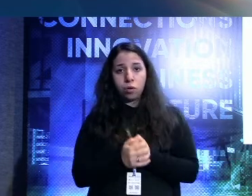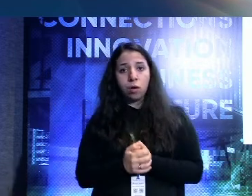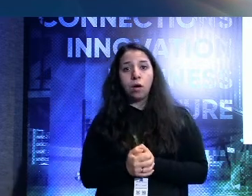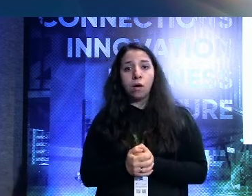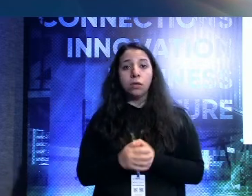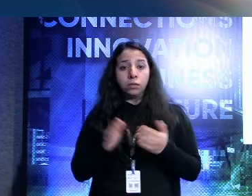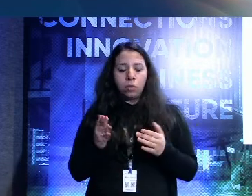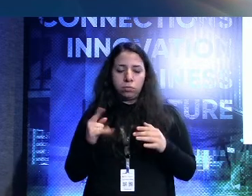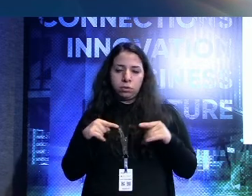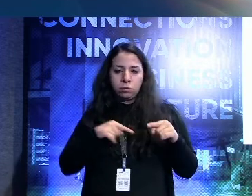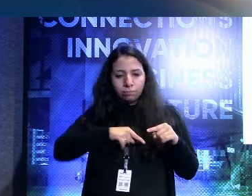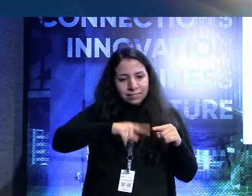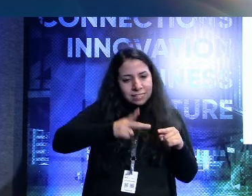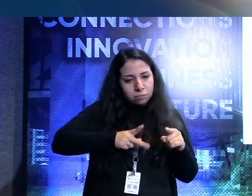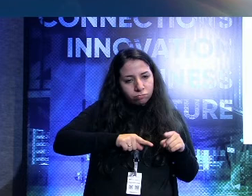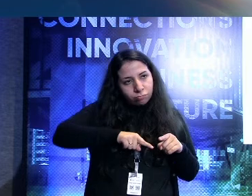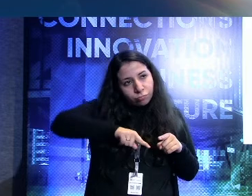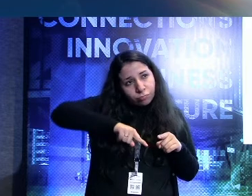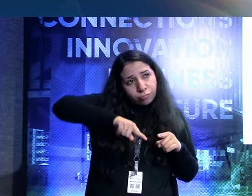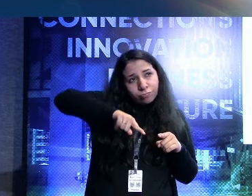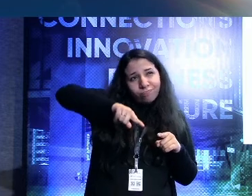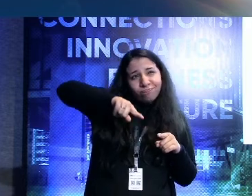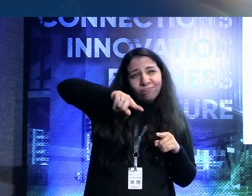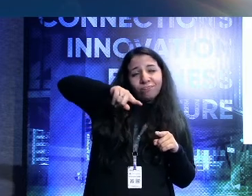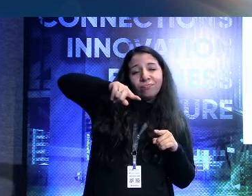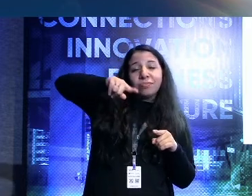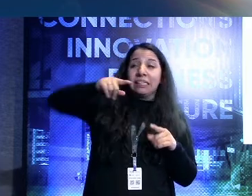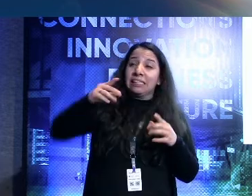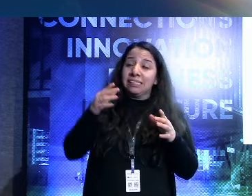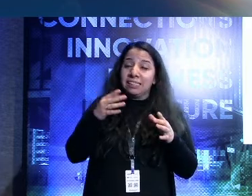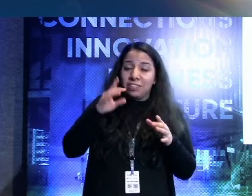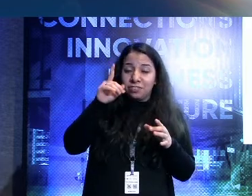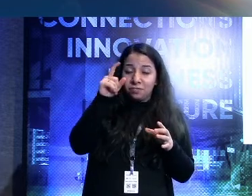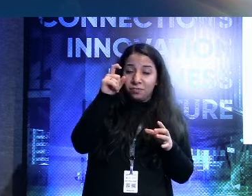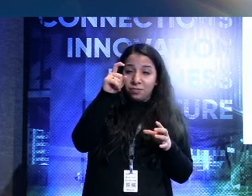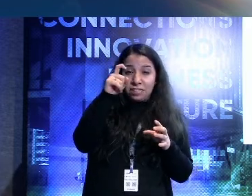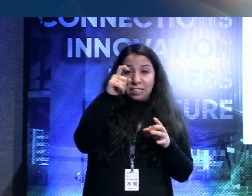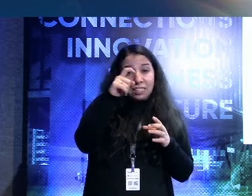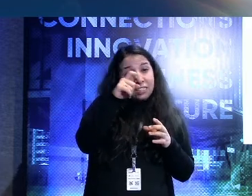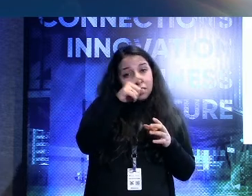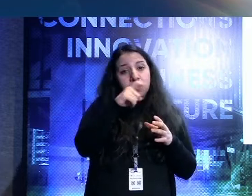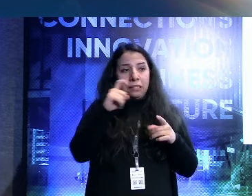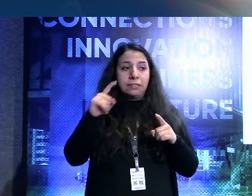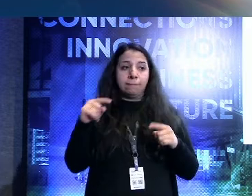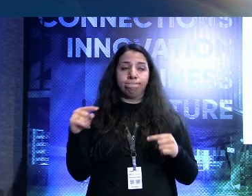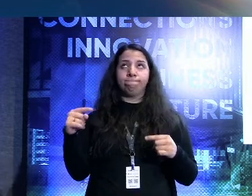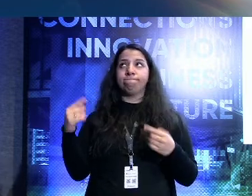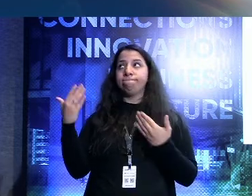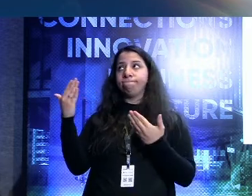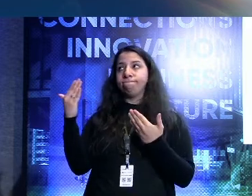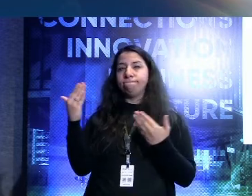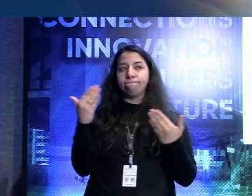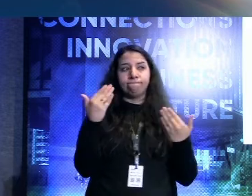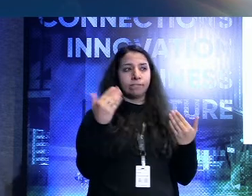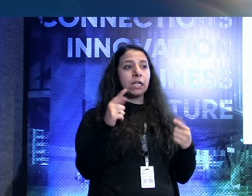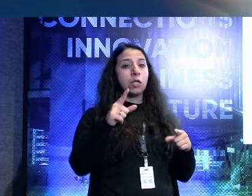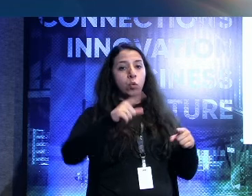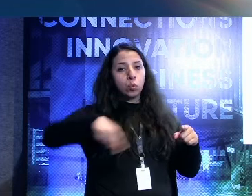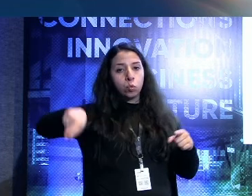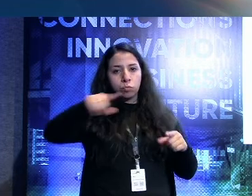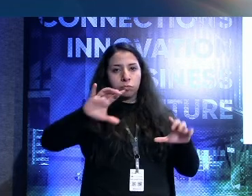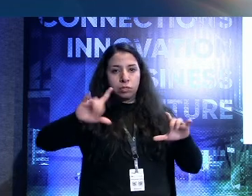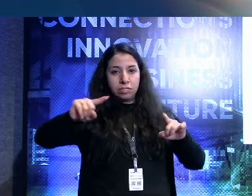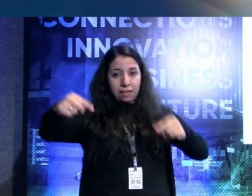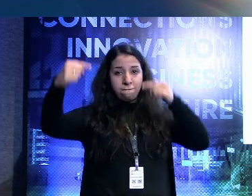curva da complexidade, ainda existe muito questionamento. E é por isso que também é um desafio muito grande manter todo mundo alinhado até essa virada